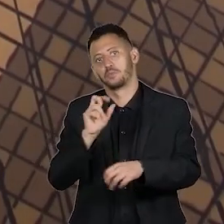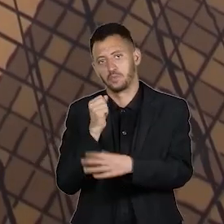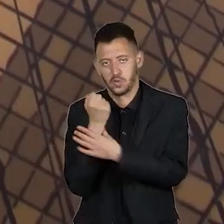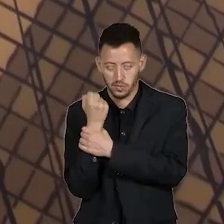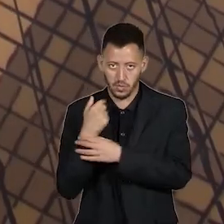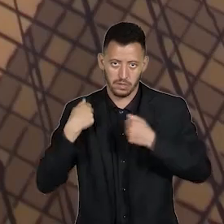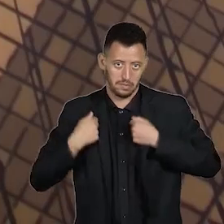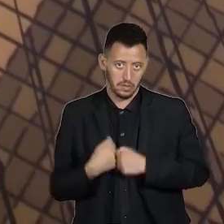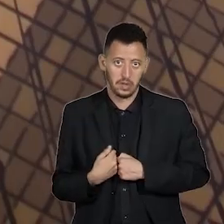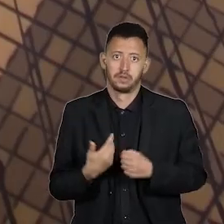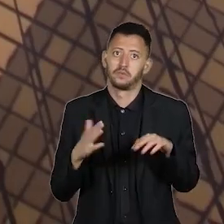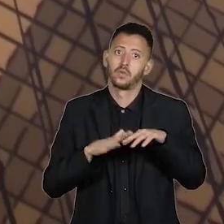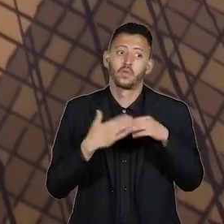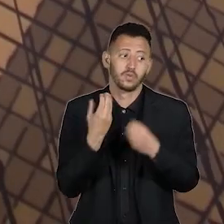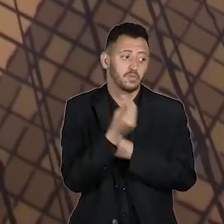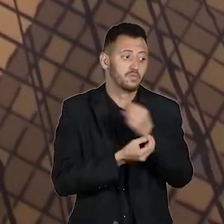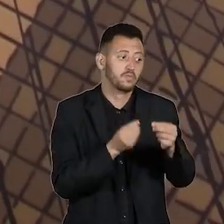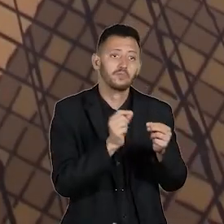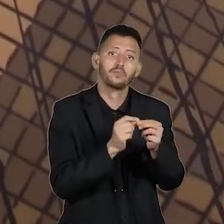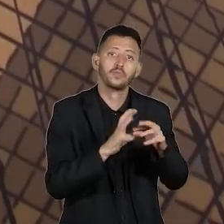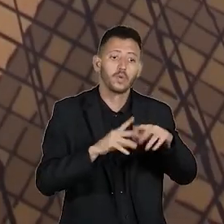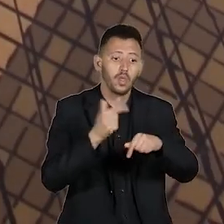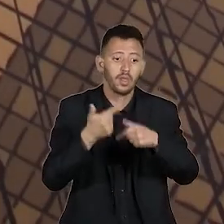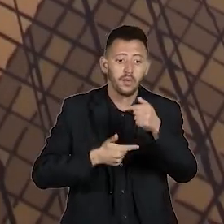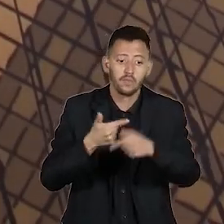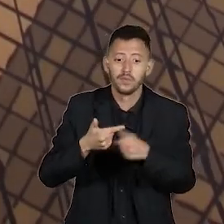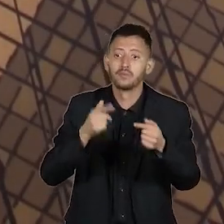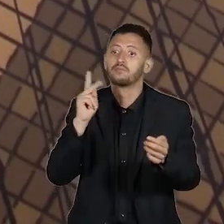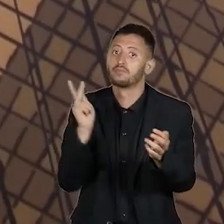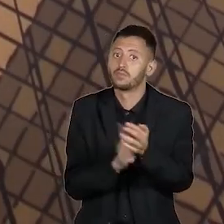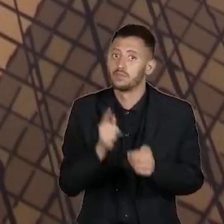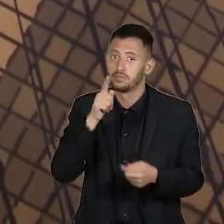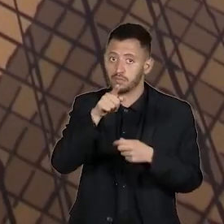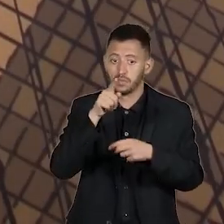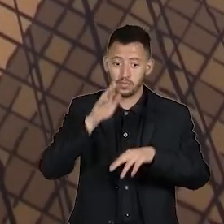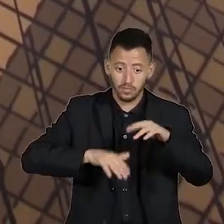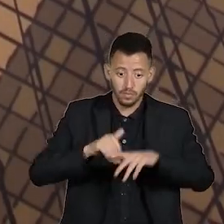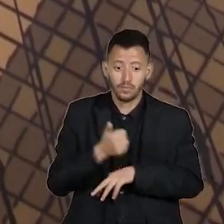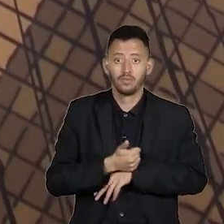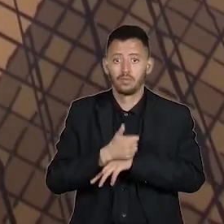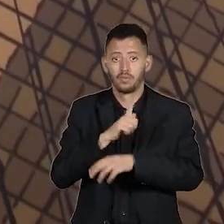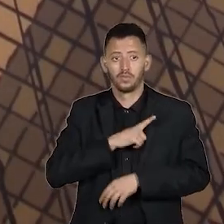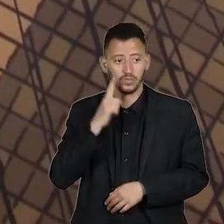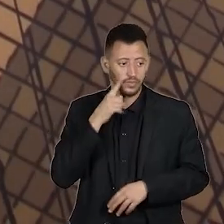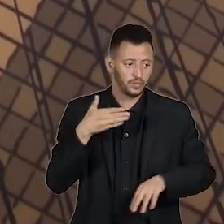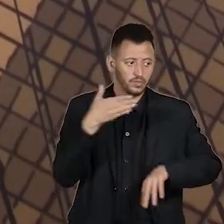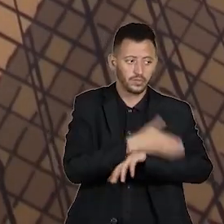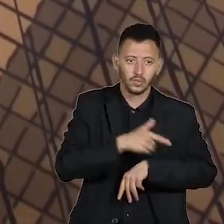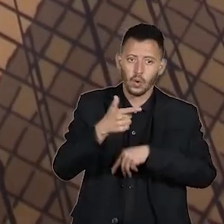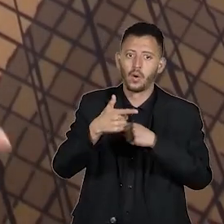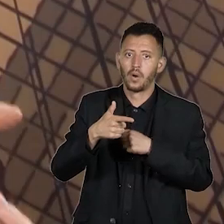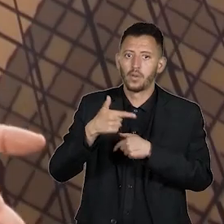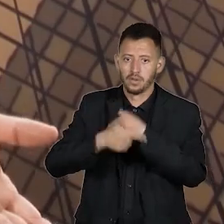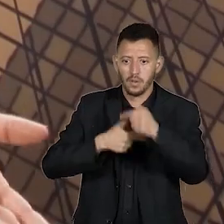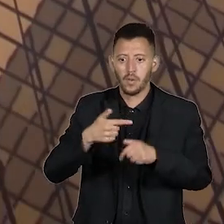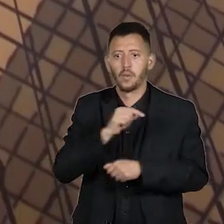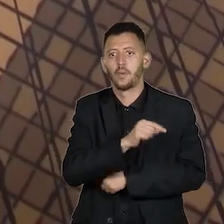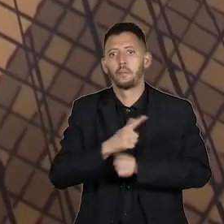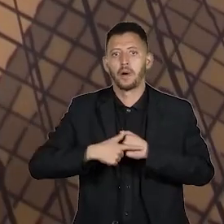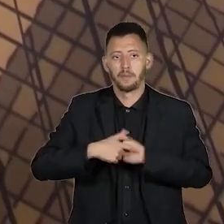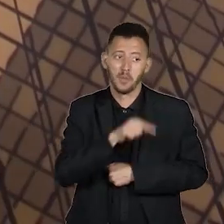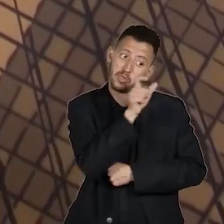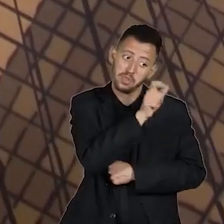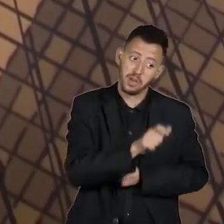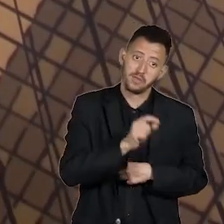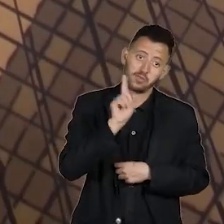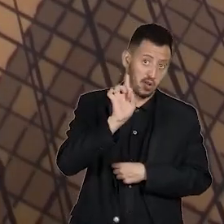proteção. Como que é feito todo esse trabalho para que realmente esses profissionais, que é a atividade deles, ali